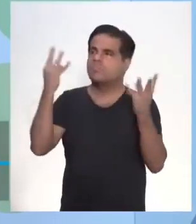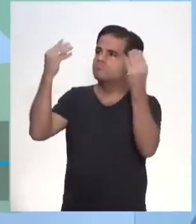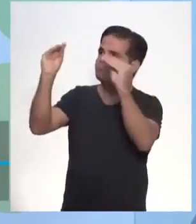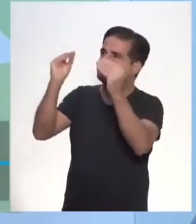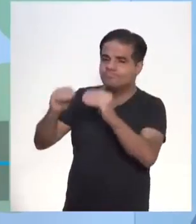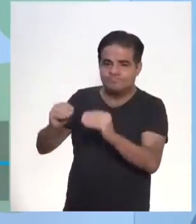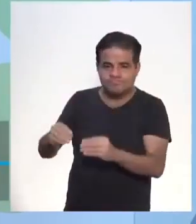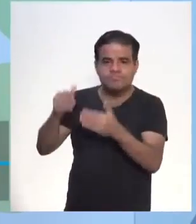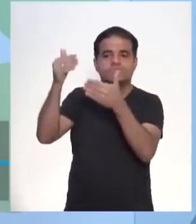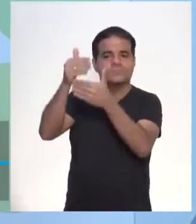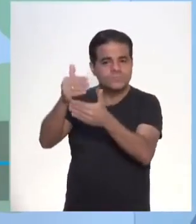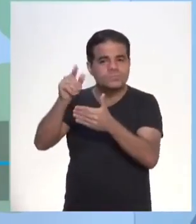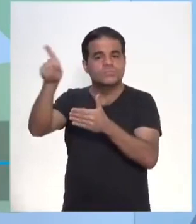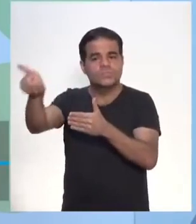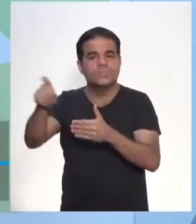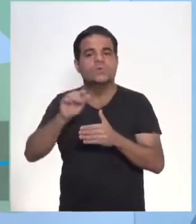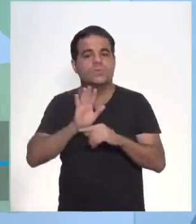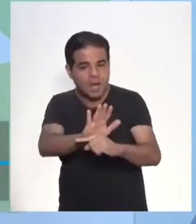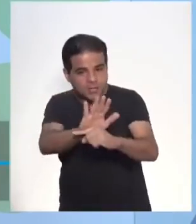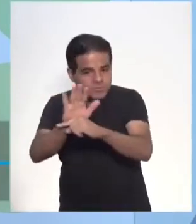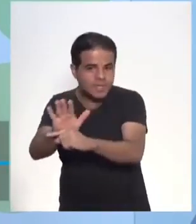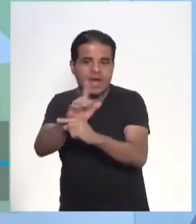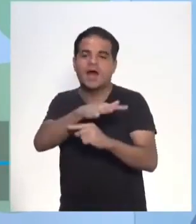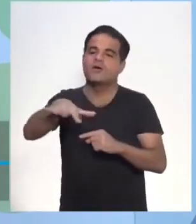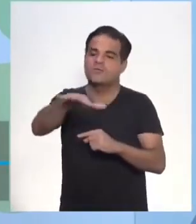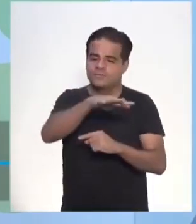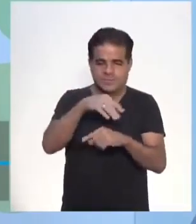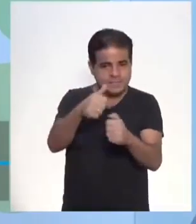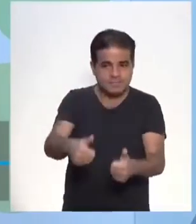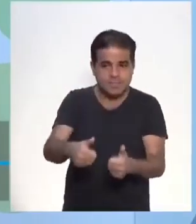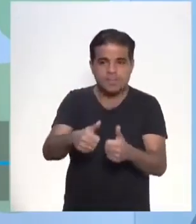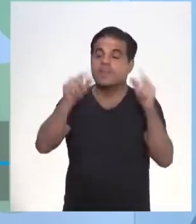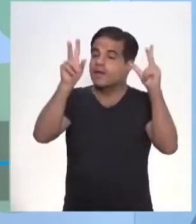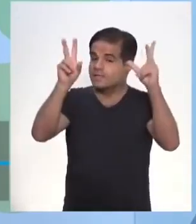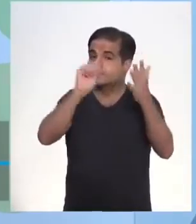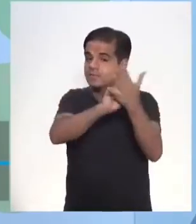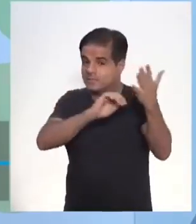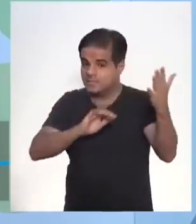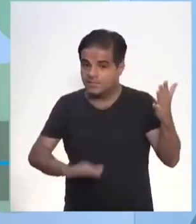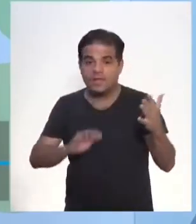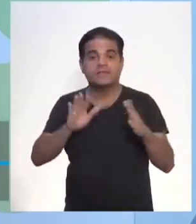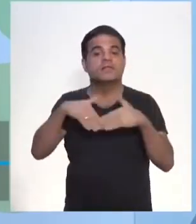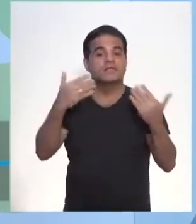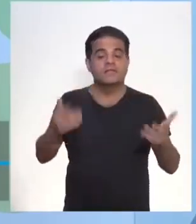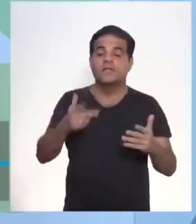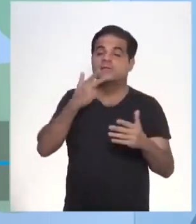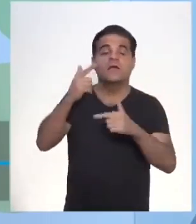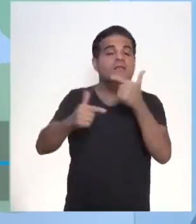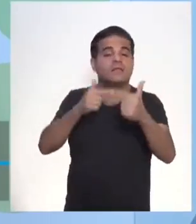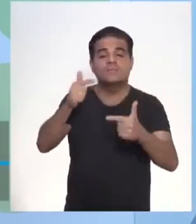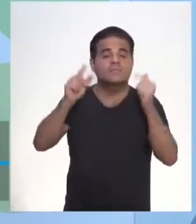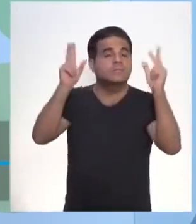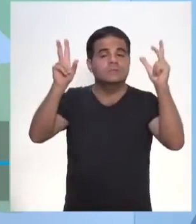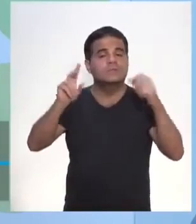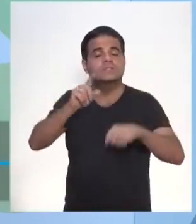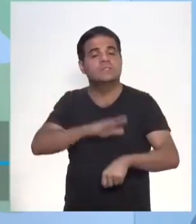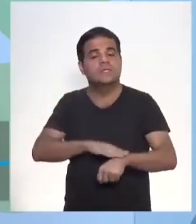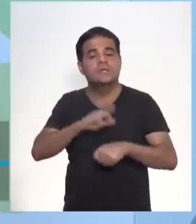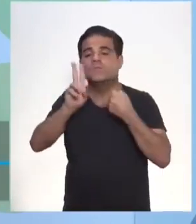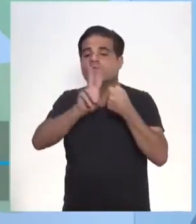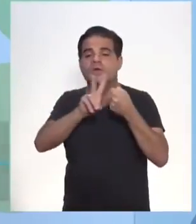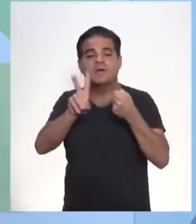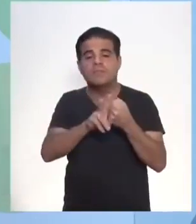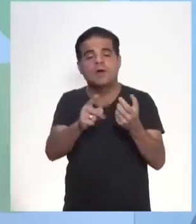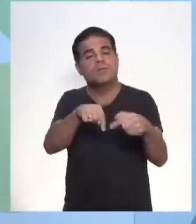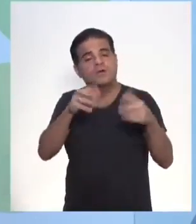já também a página para ajudar vocês, tá bom? A questão da atividade é o seguinte, ele está trabalhando com o tempo verbal, mas o que a gente